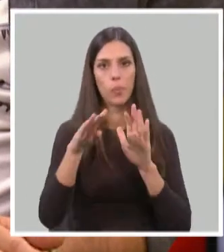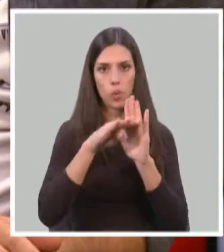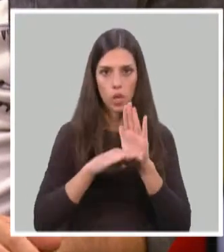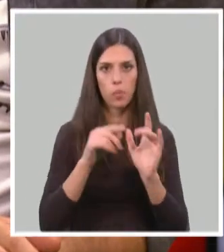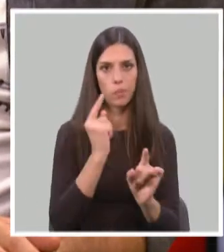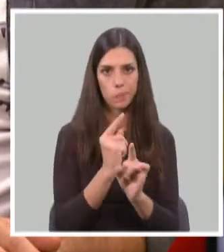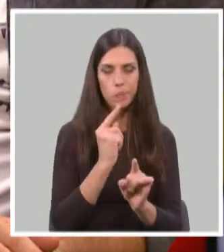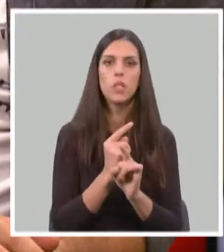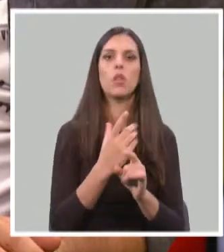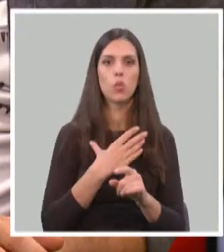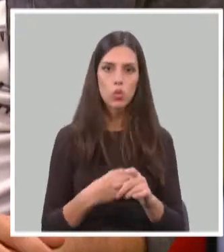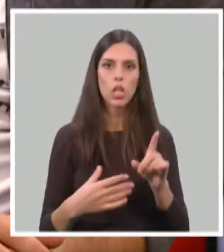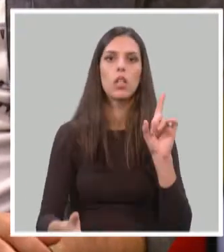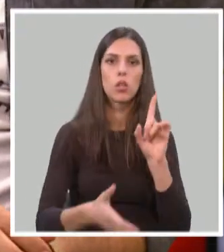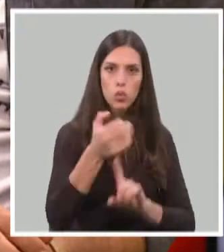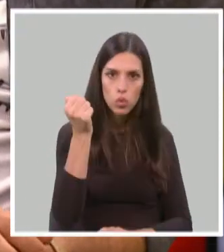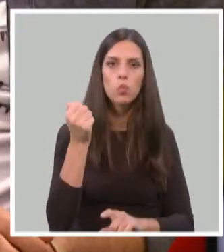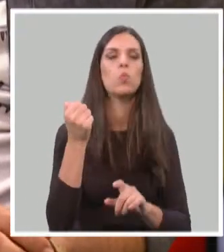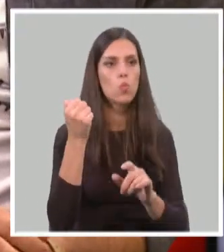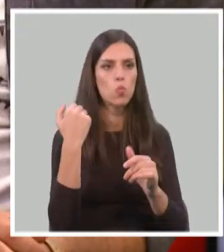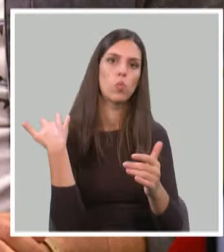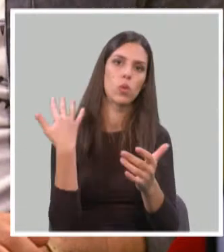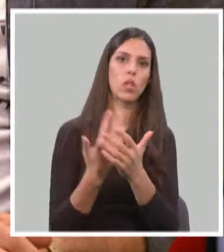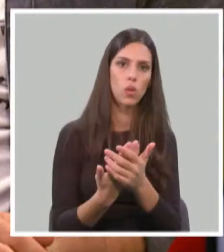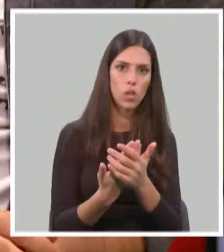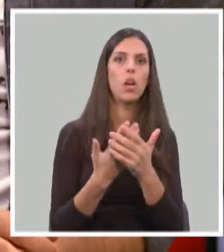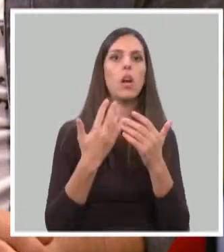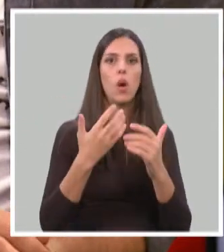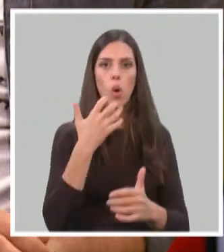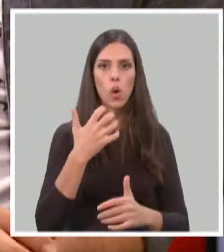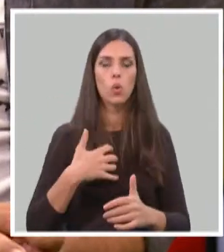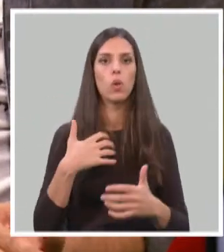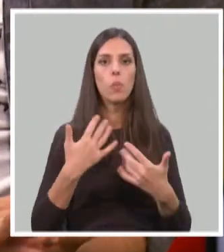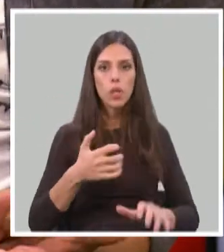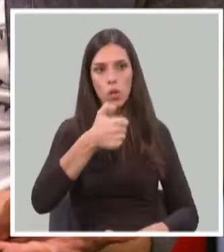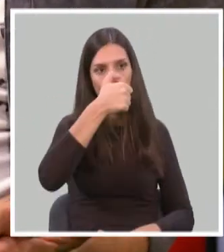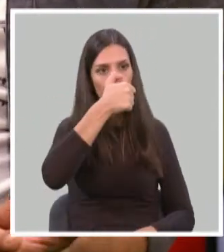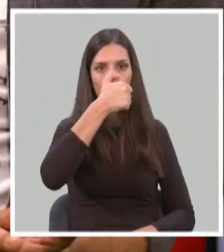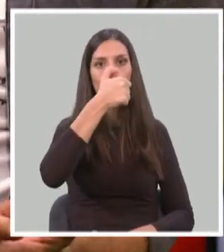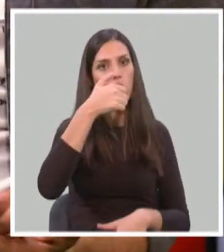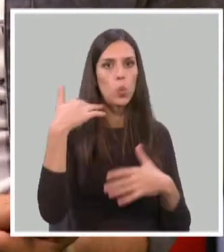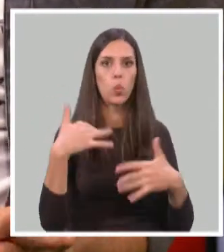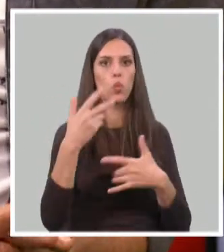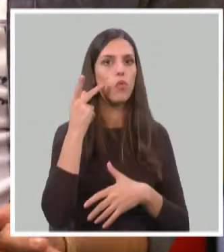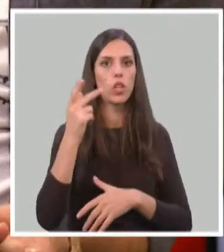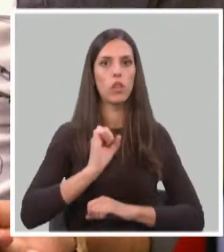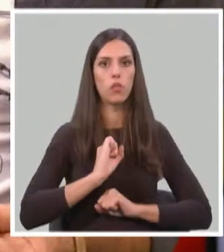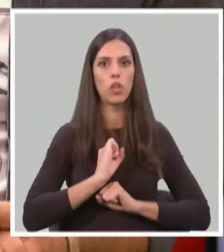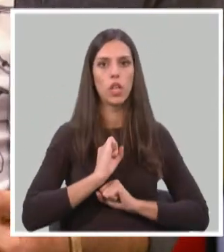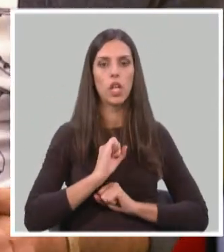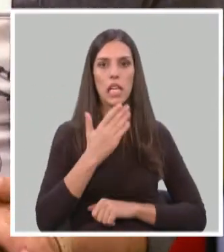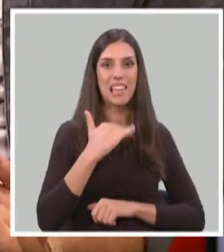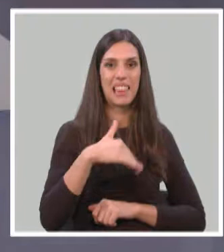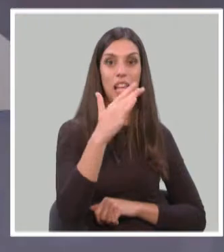do trabalho que fiz e dos resultados que alcançámos, tenho orgulho, só que ocupava muito da minha vida. E quando chegas aos 40, que